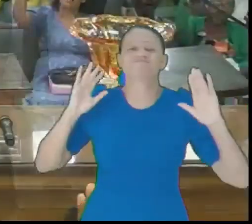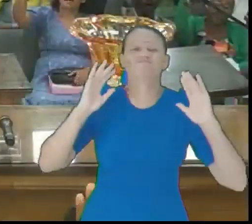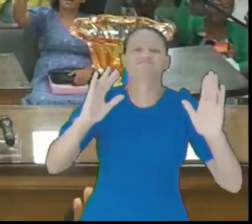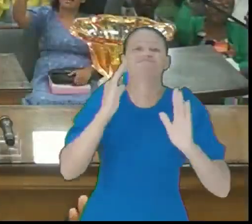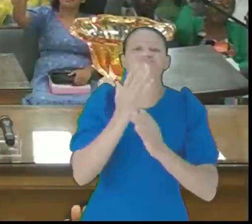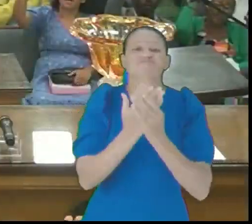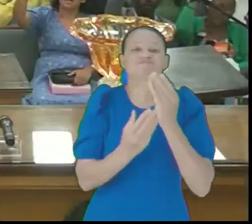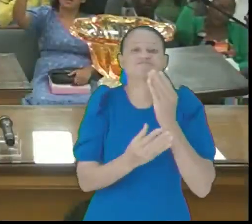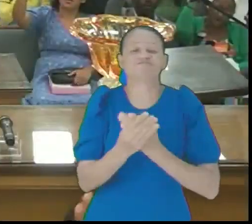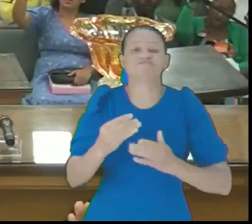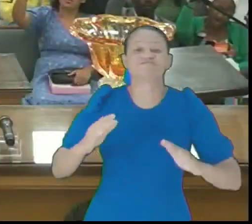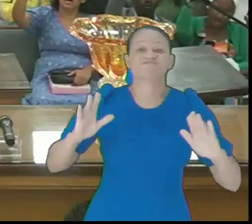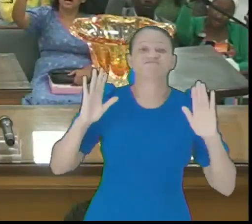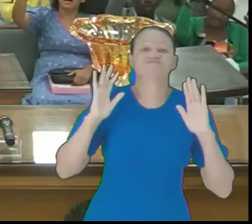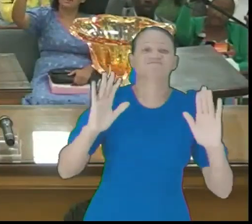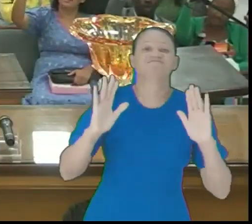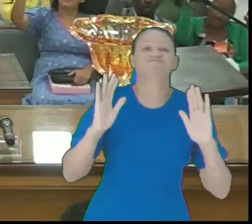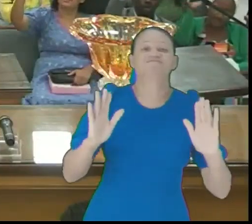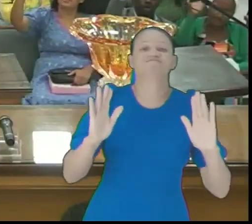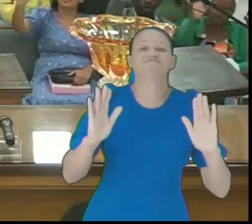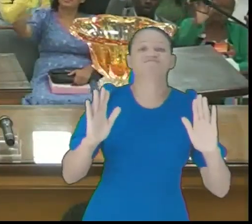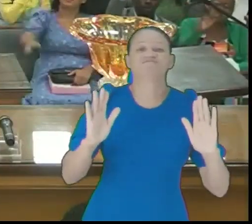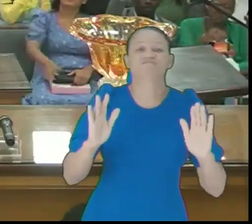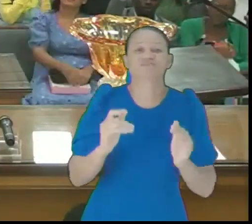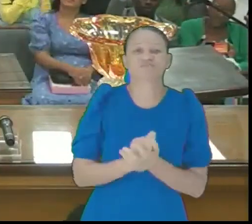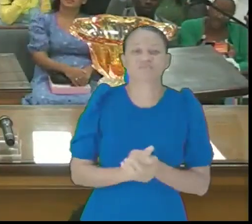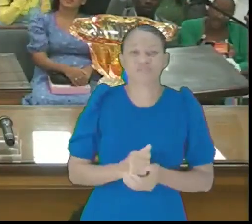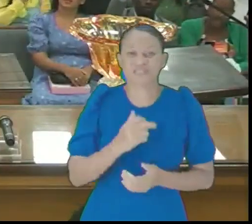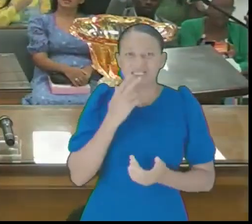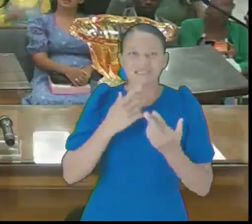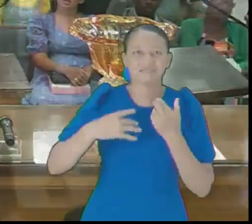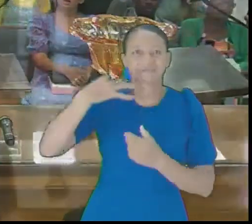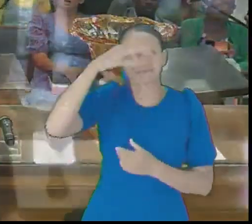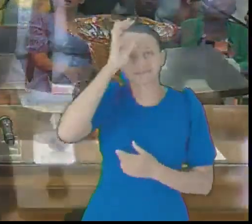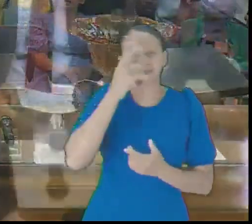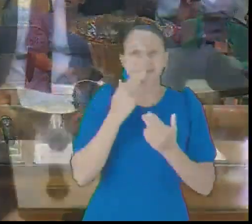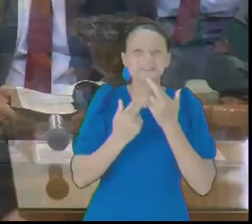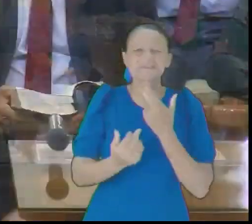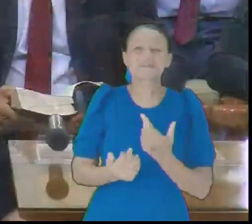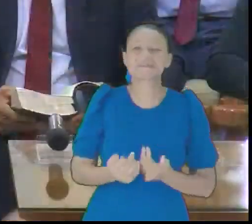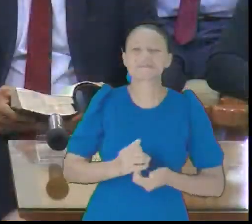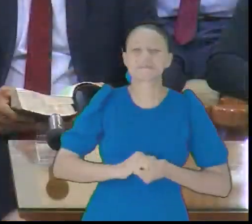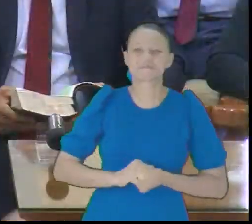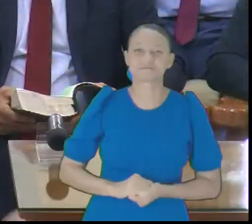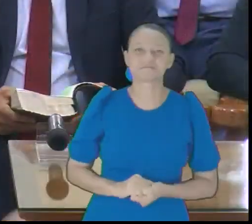quem crê. Ora, mandeche deve a sou.